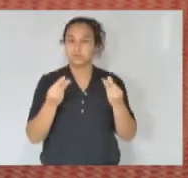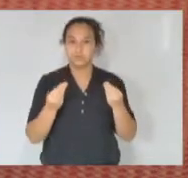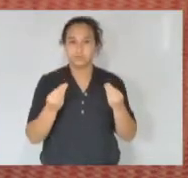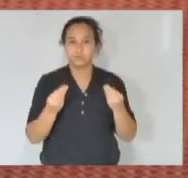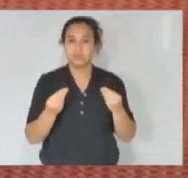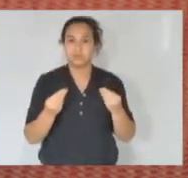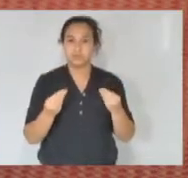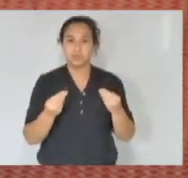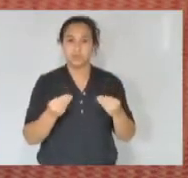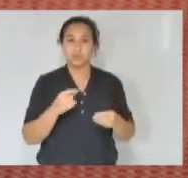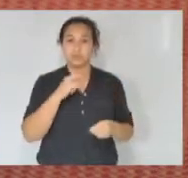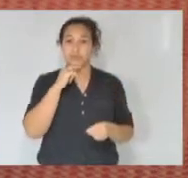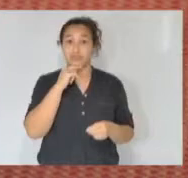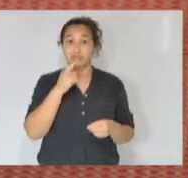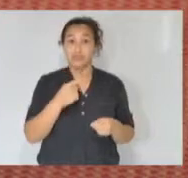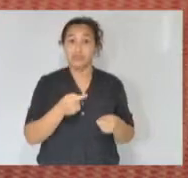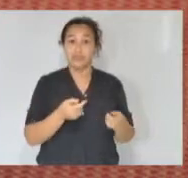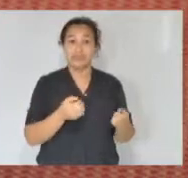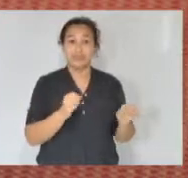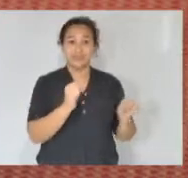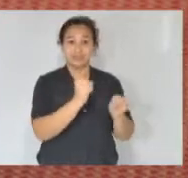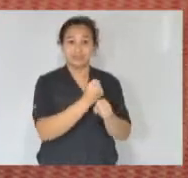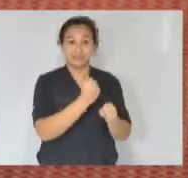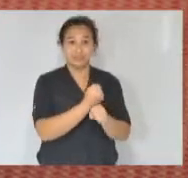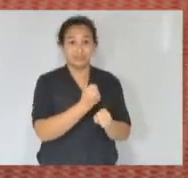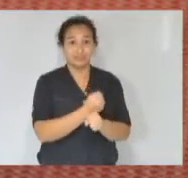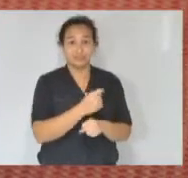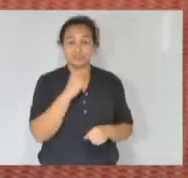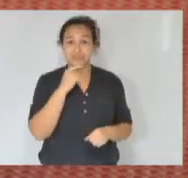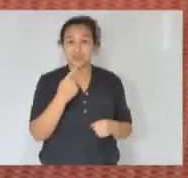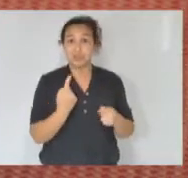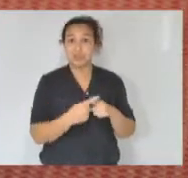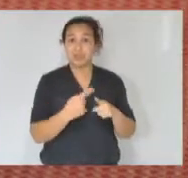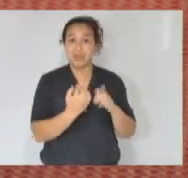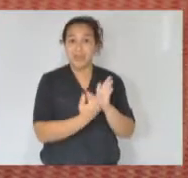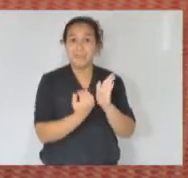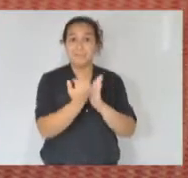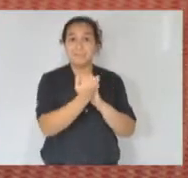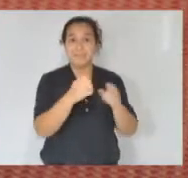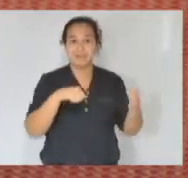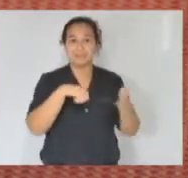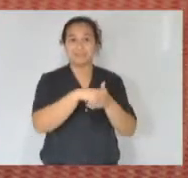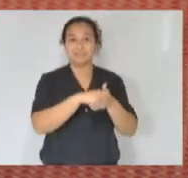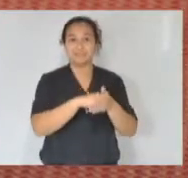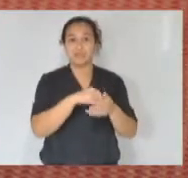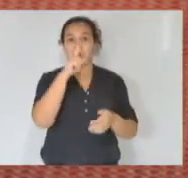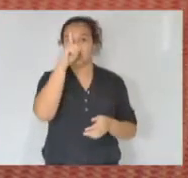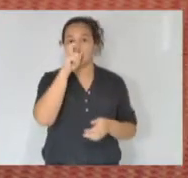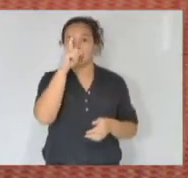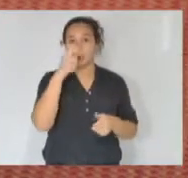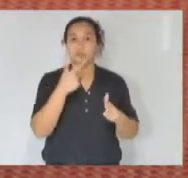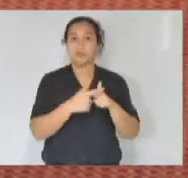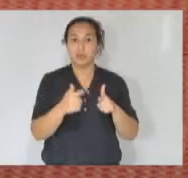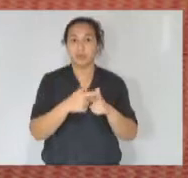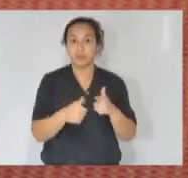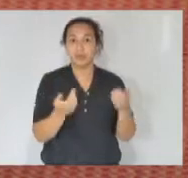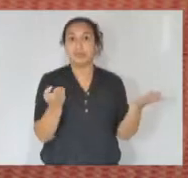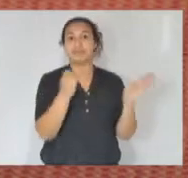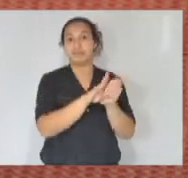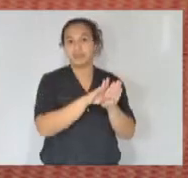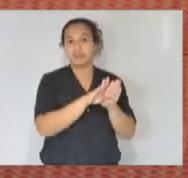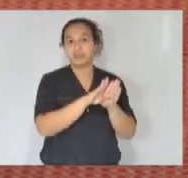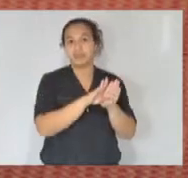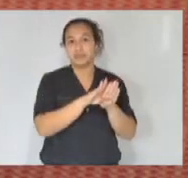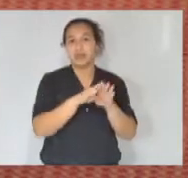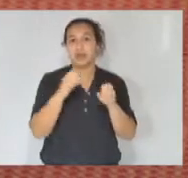se conserta ela, porque senão vai causar mais acidentes ainda. O hospital está dando problema? Fecha. O